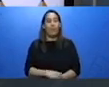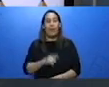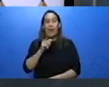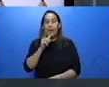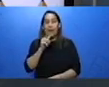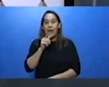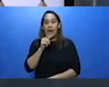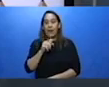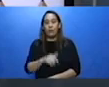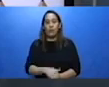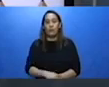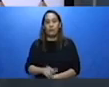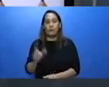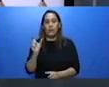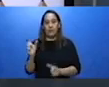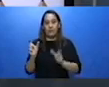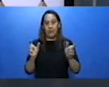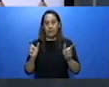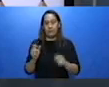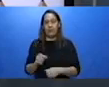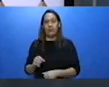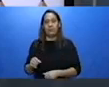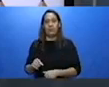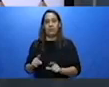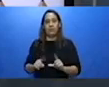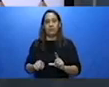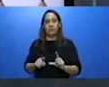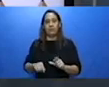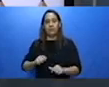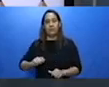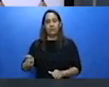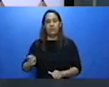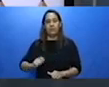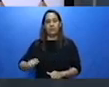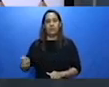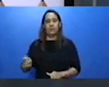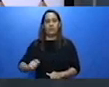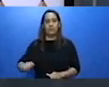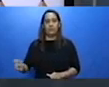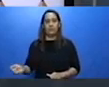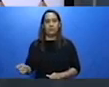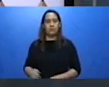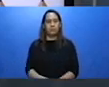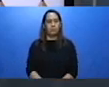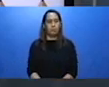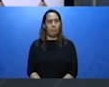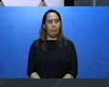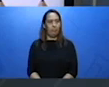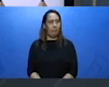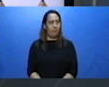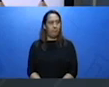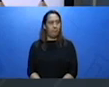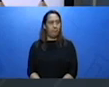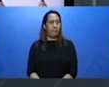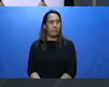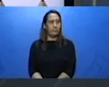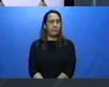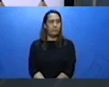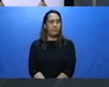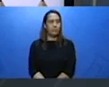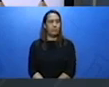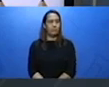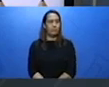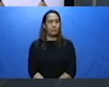Água. Ó, vai, volta, fechou. Vai,